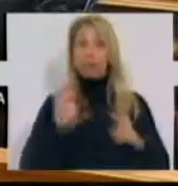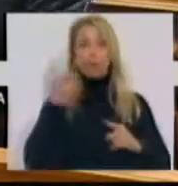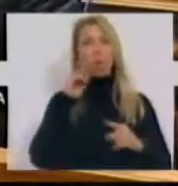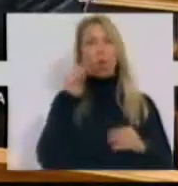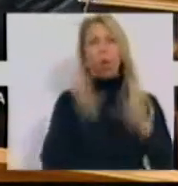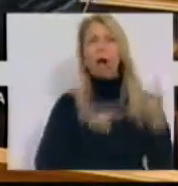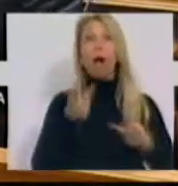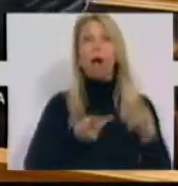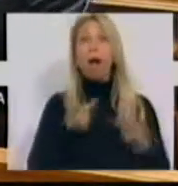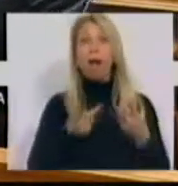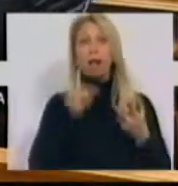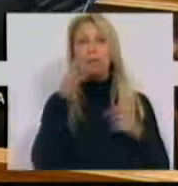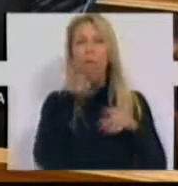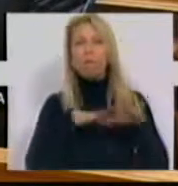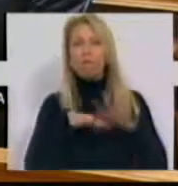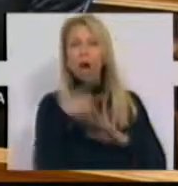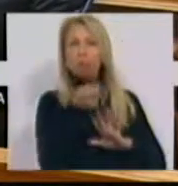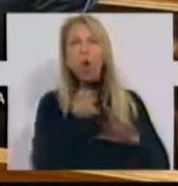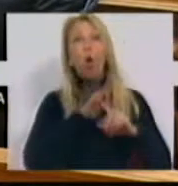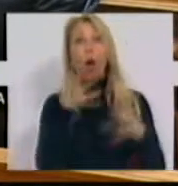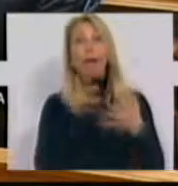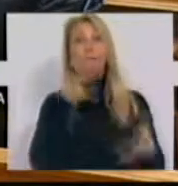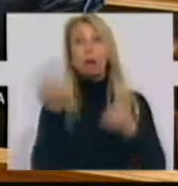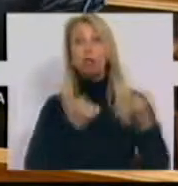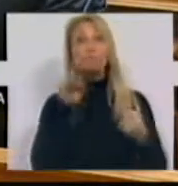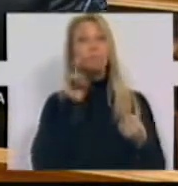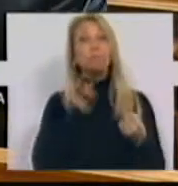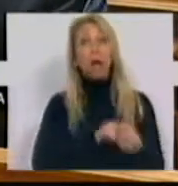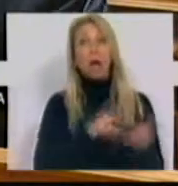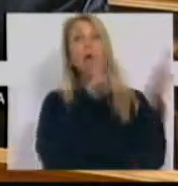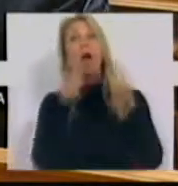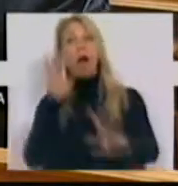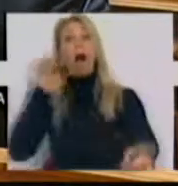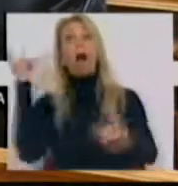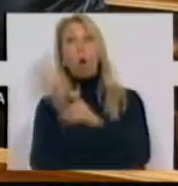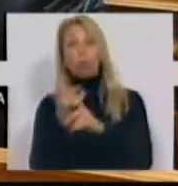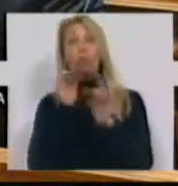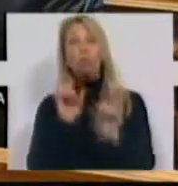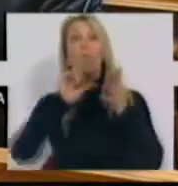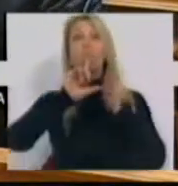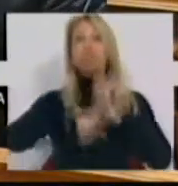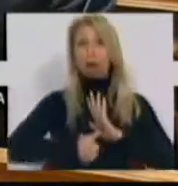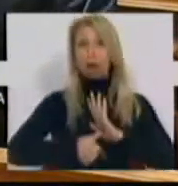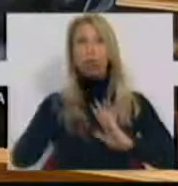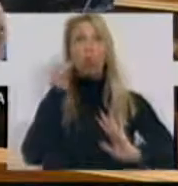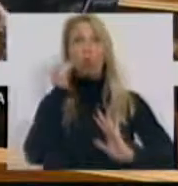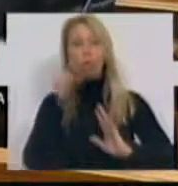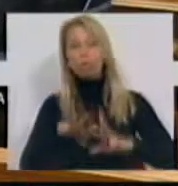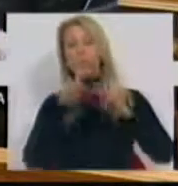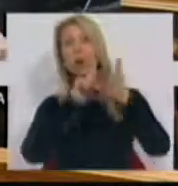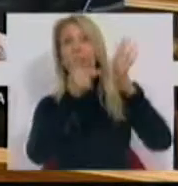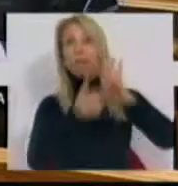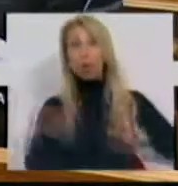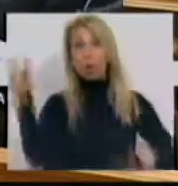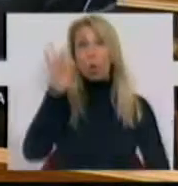traçado dos impactos na segurança rodoviária, também as questões relacionadas com a auditoria ao próprio projeto em termos do seu desenvolvimento técnico, um quarto